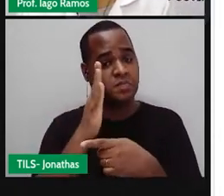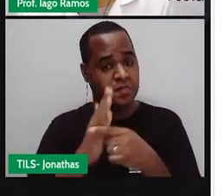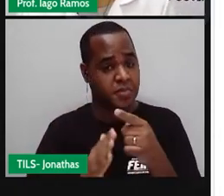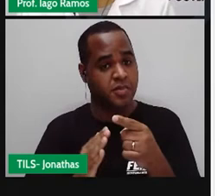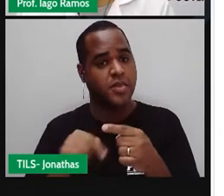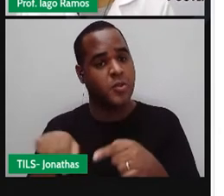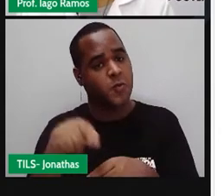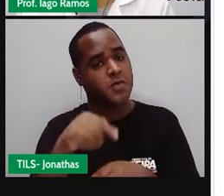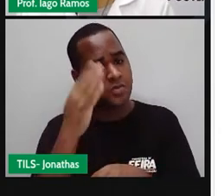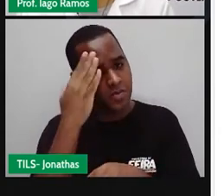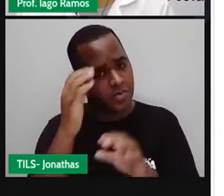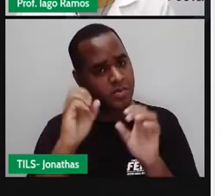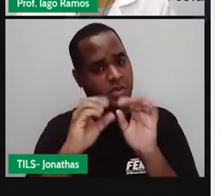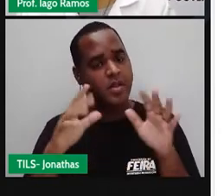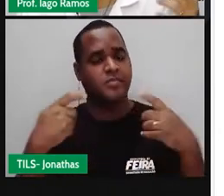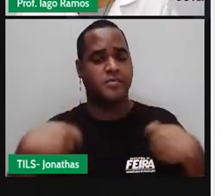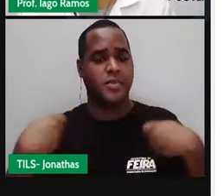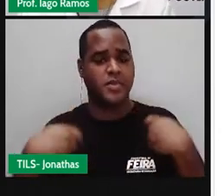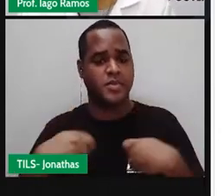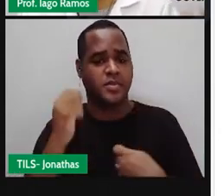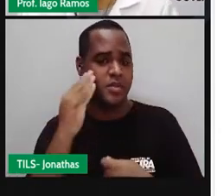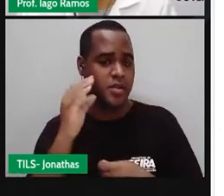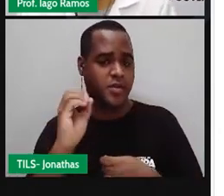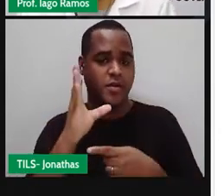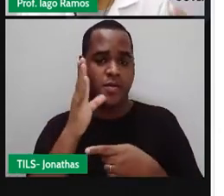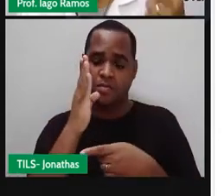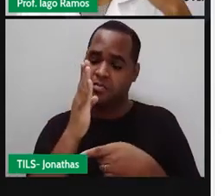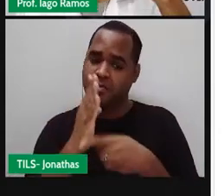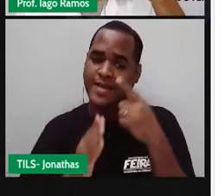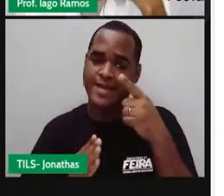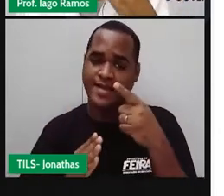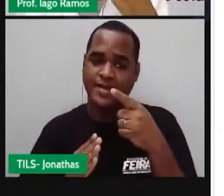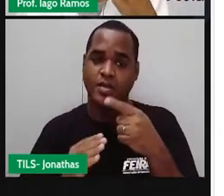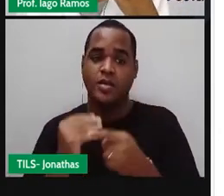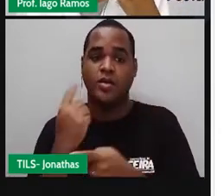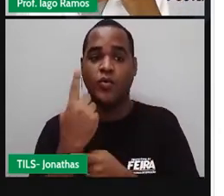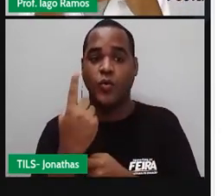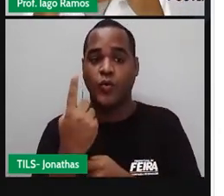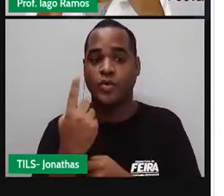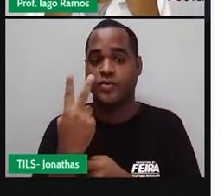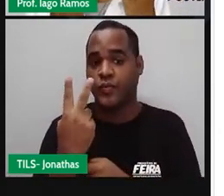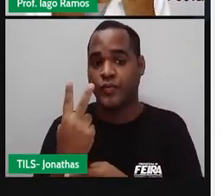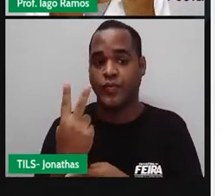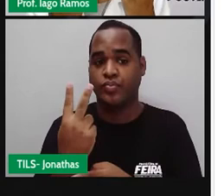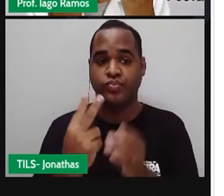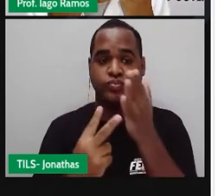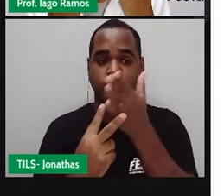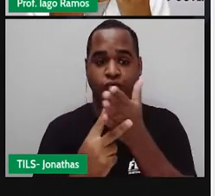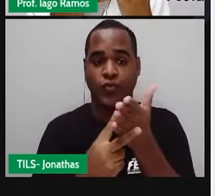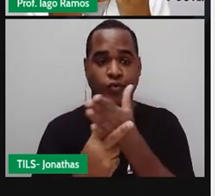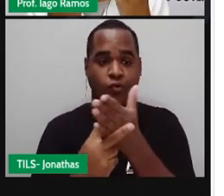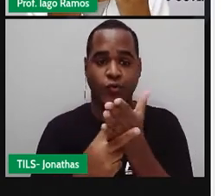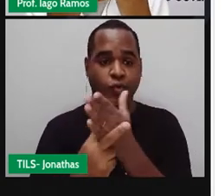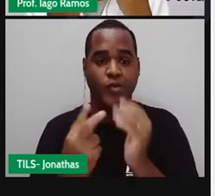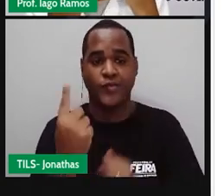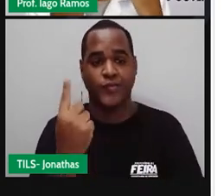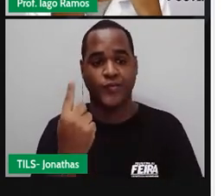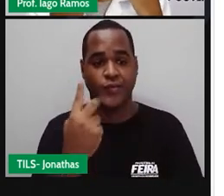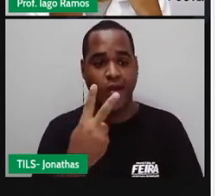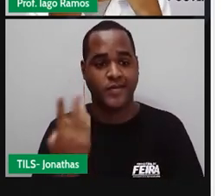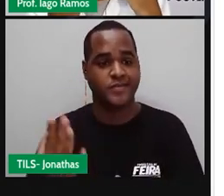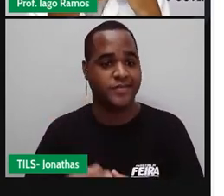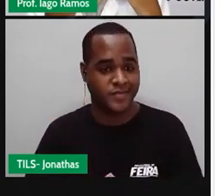você precisa saber que essa fração meio Boa tarde porque metade de dois você pega um Ou seja